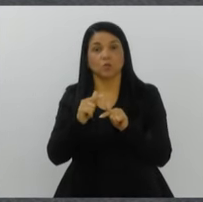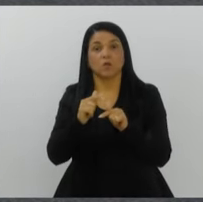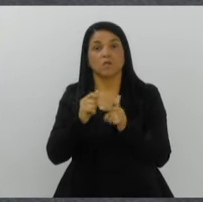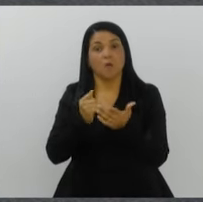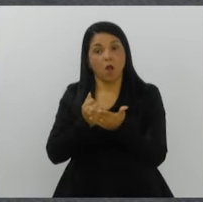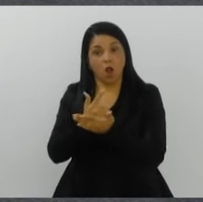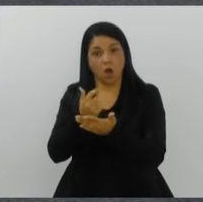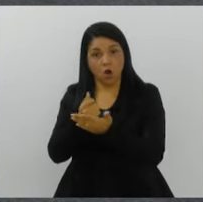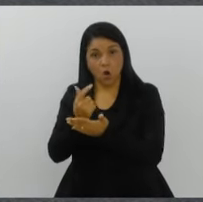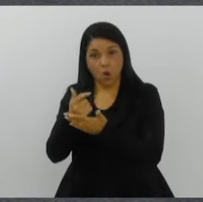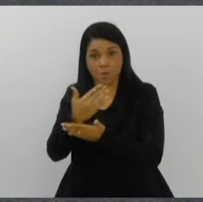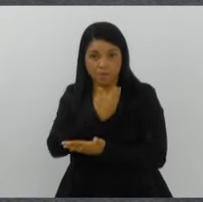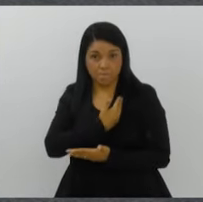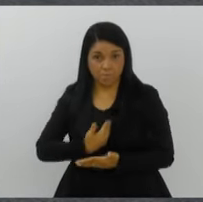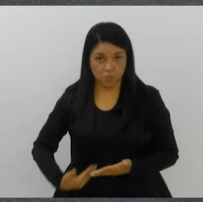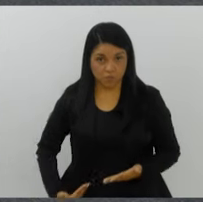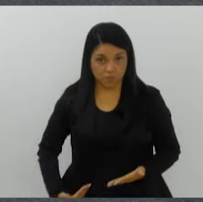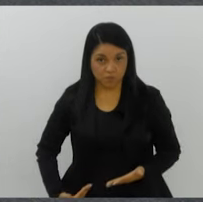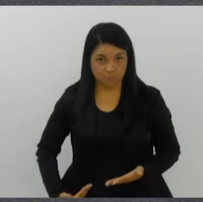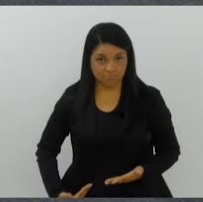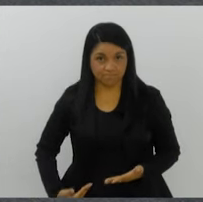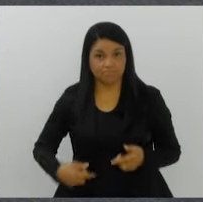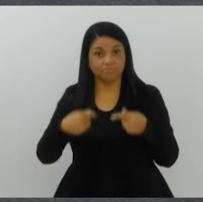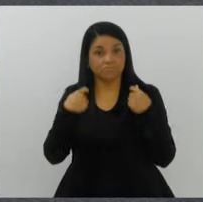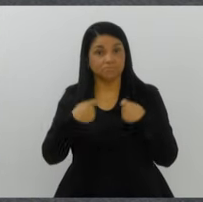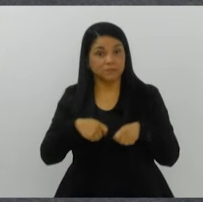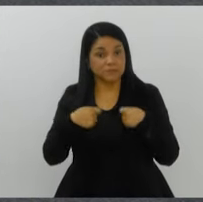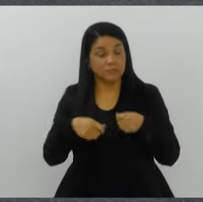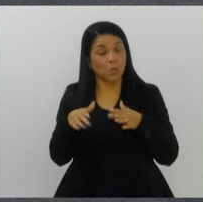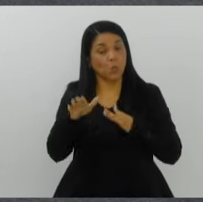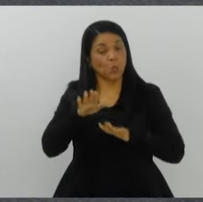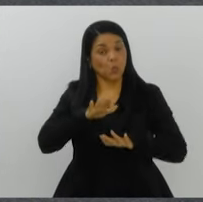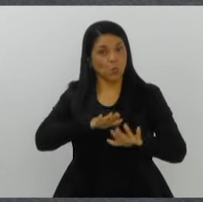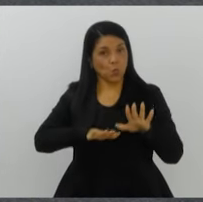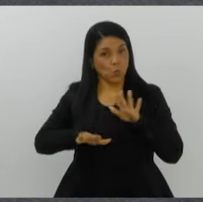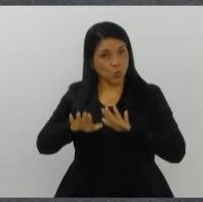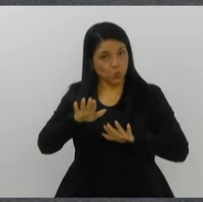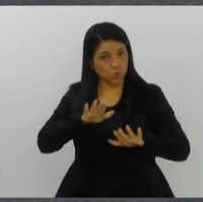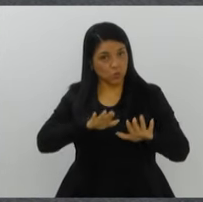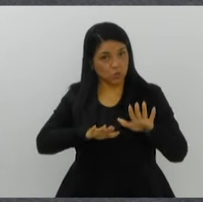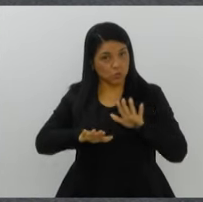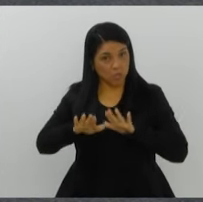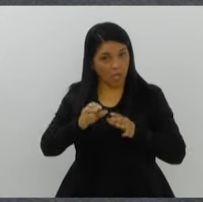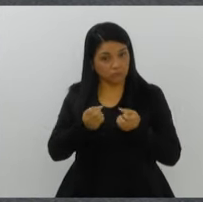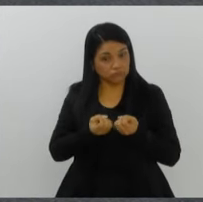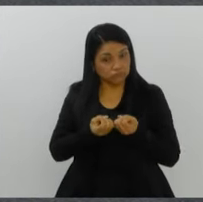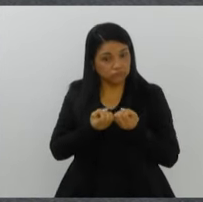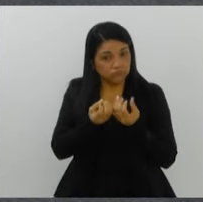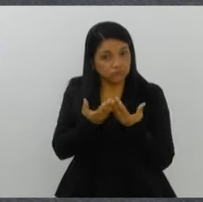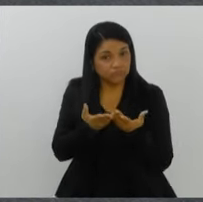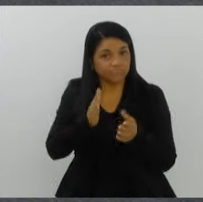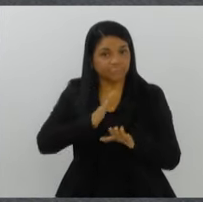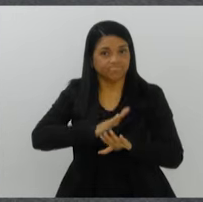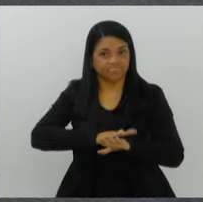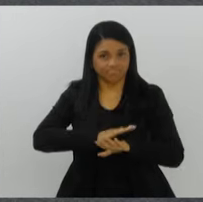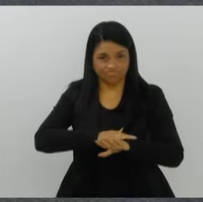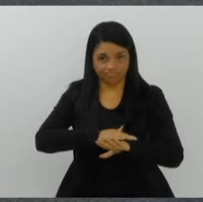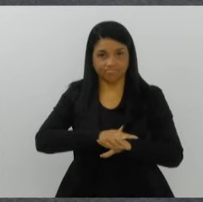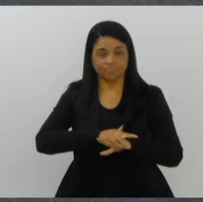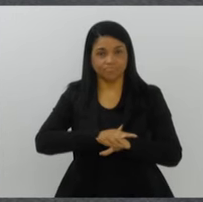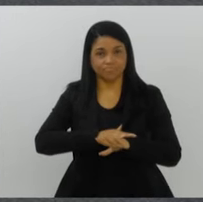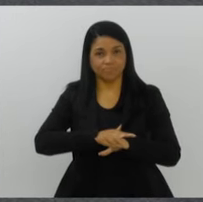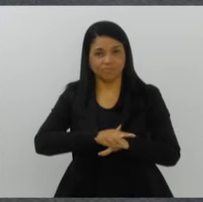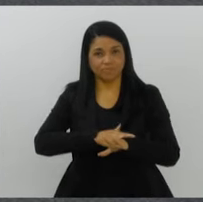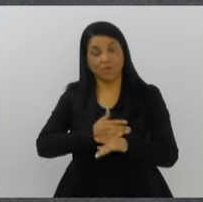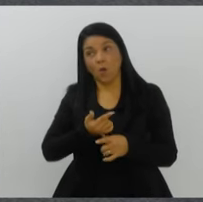é uma compra pública, a gente tem que tomar o cuidado da forma como a gente entrega. Aí vai lá